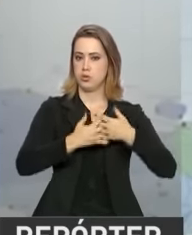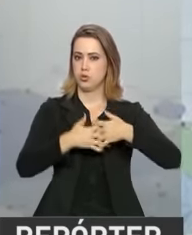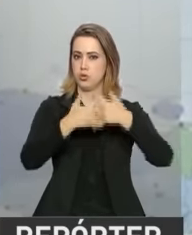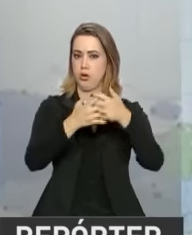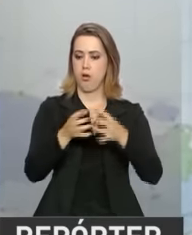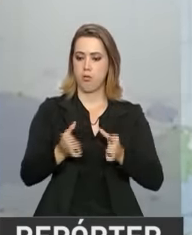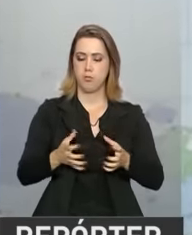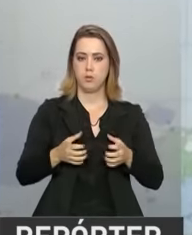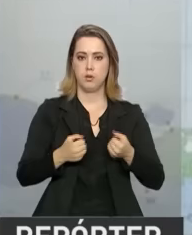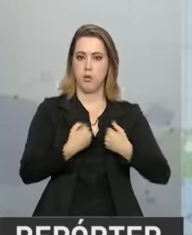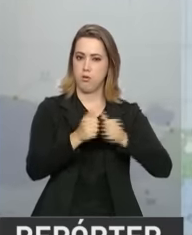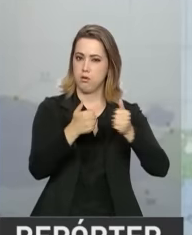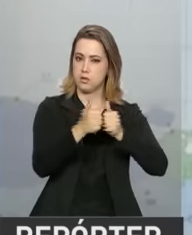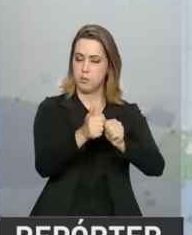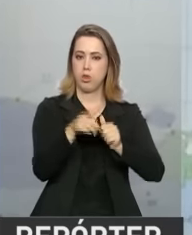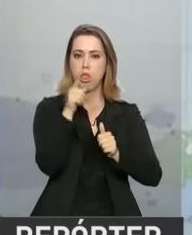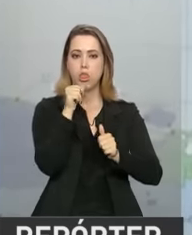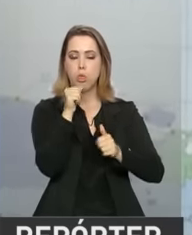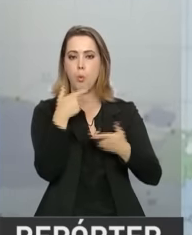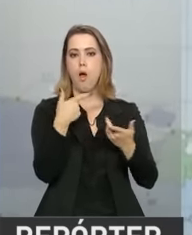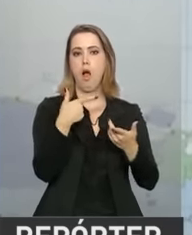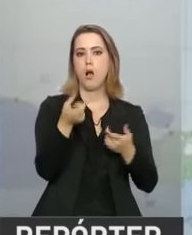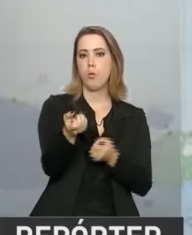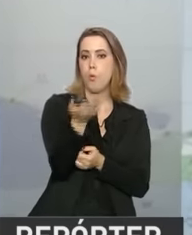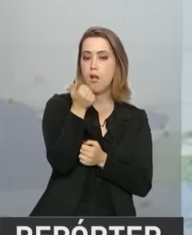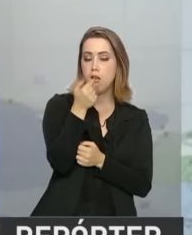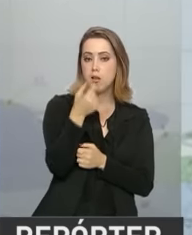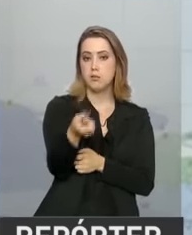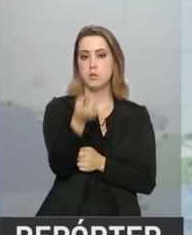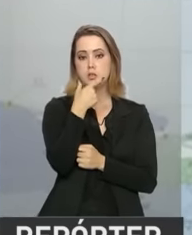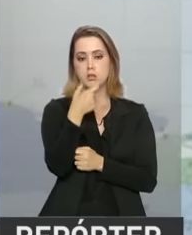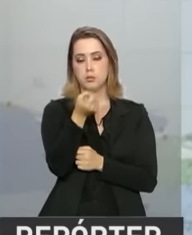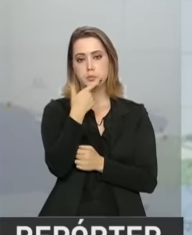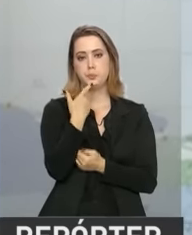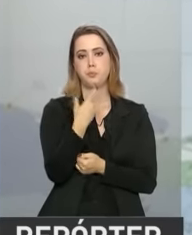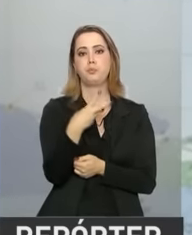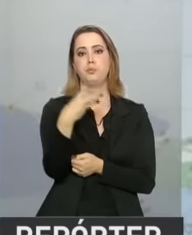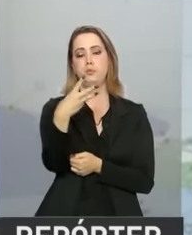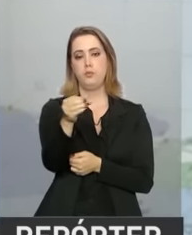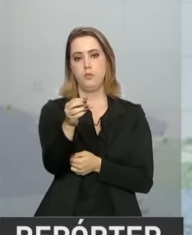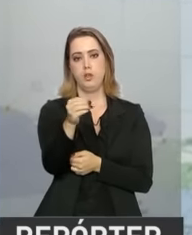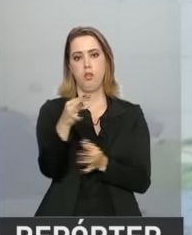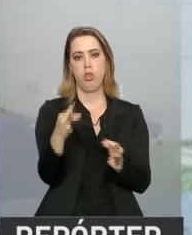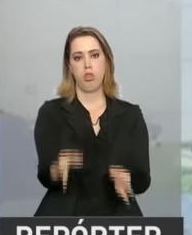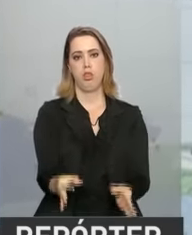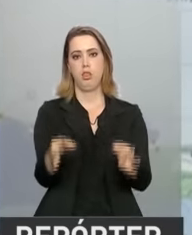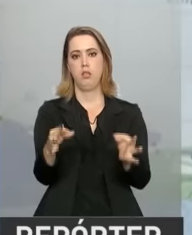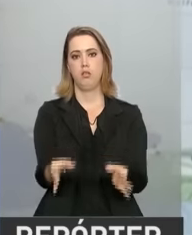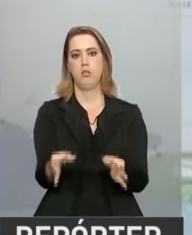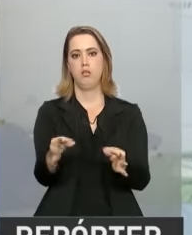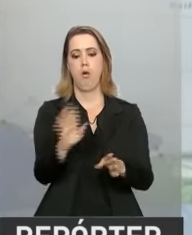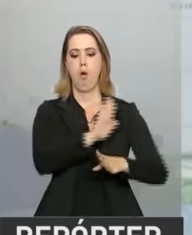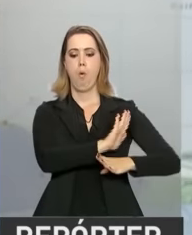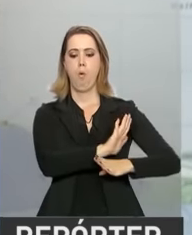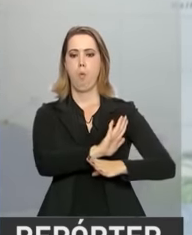água, alimento e remédios, em torno de 300 toneladas, foram escoltados por tropas